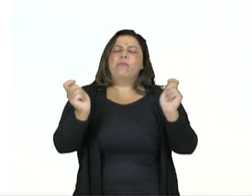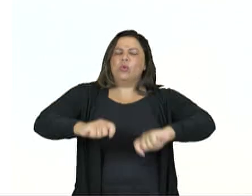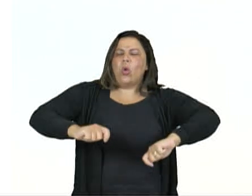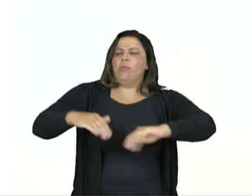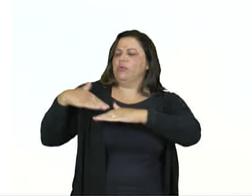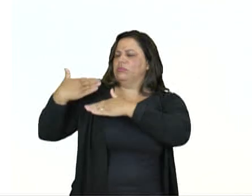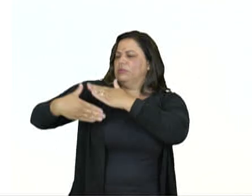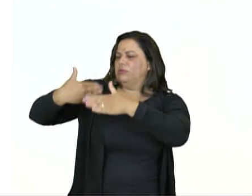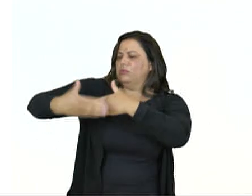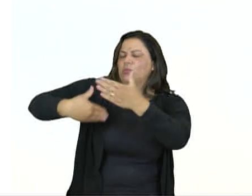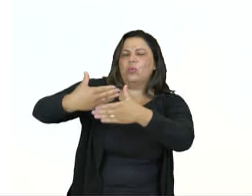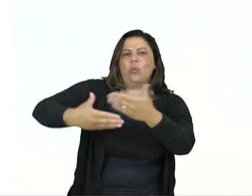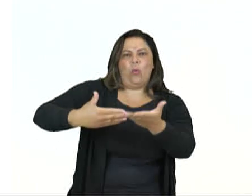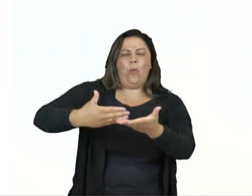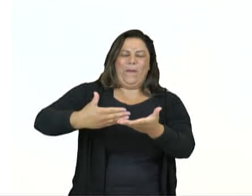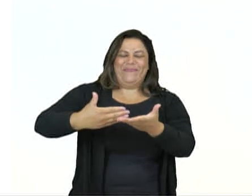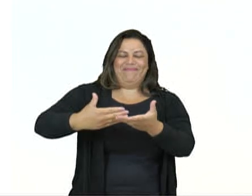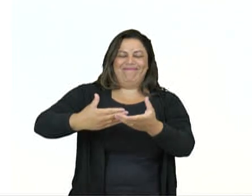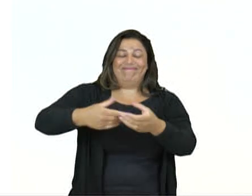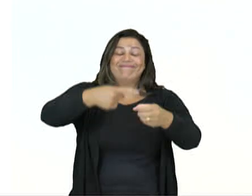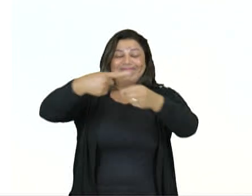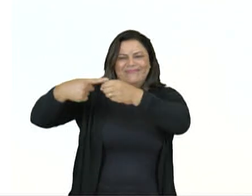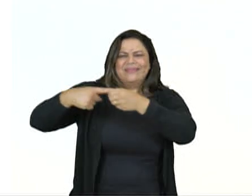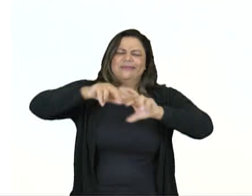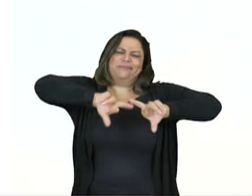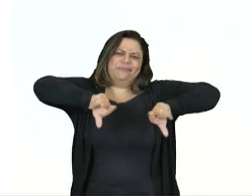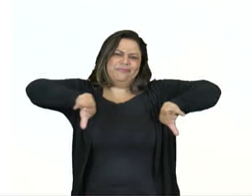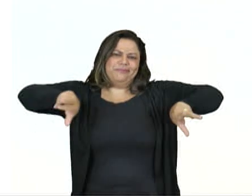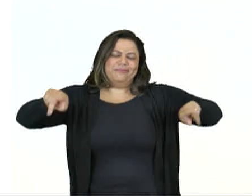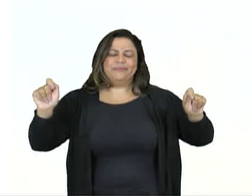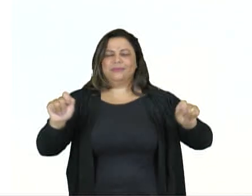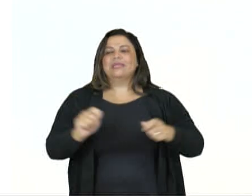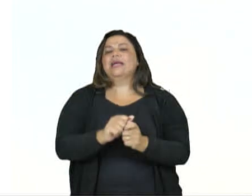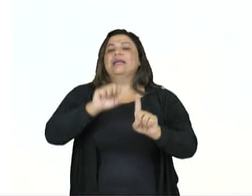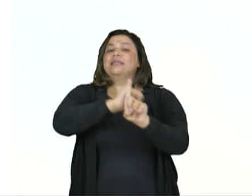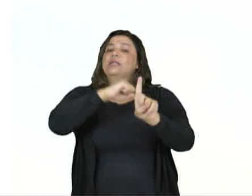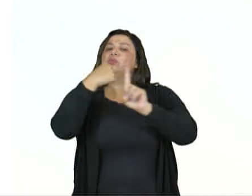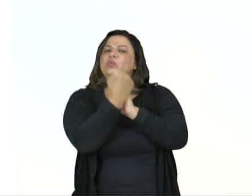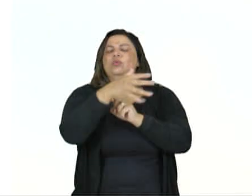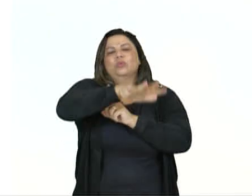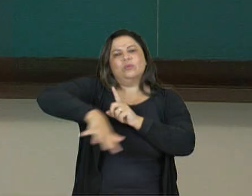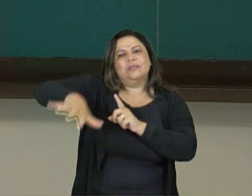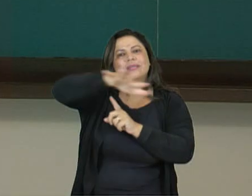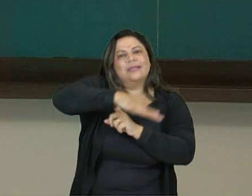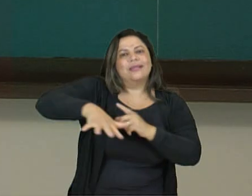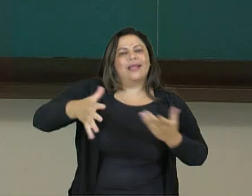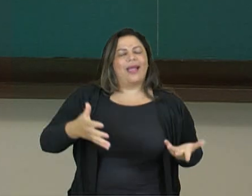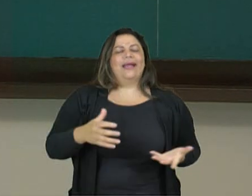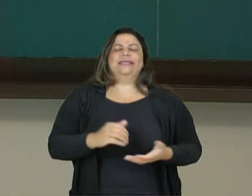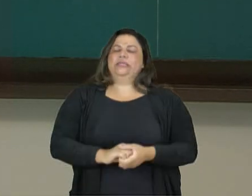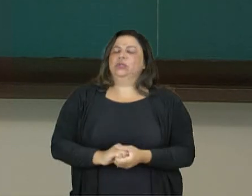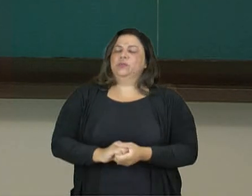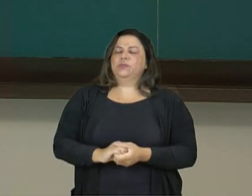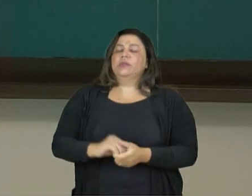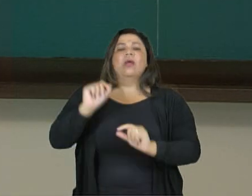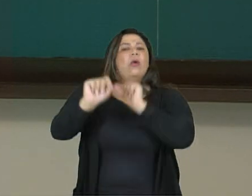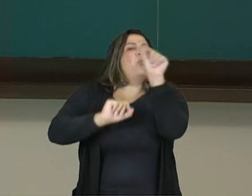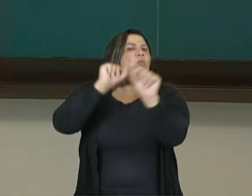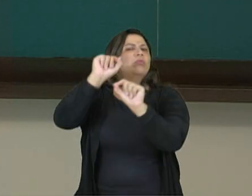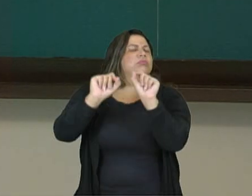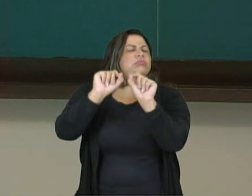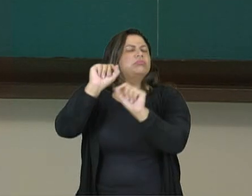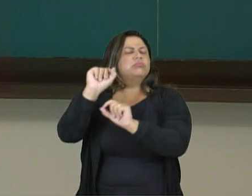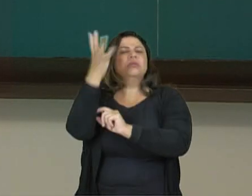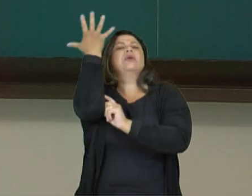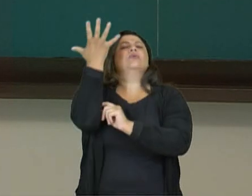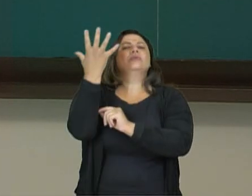civilização. O rito separou-se da dança. Então, o que aconteceu? No início lá, a